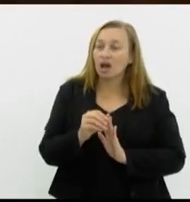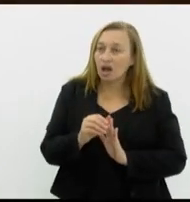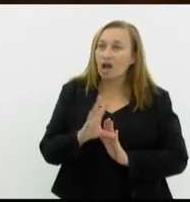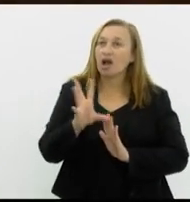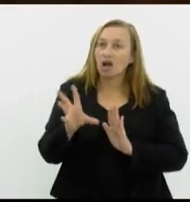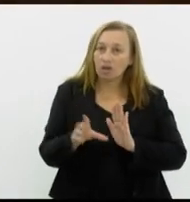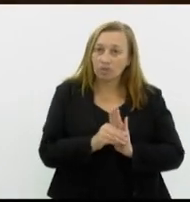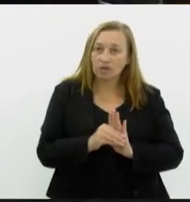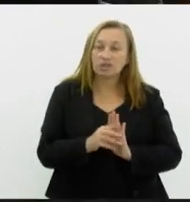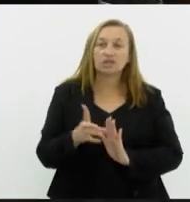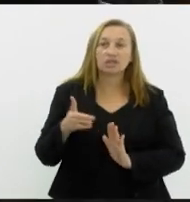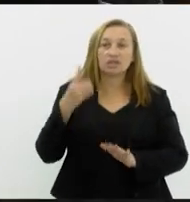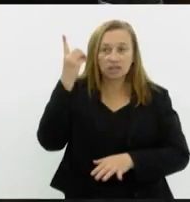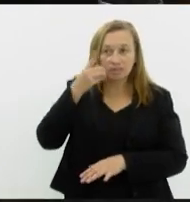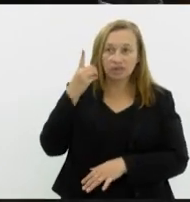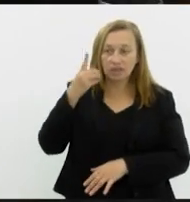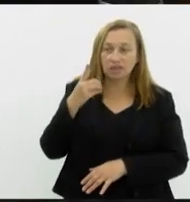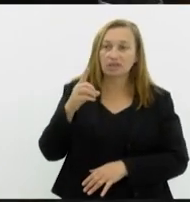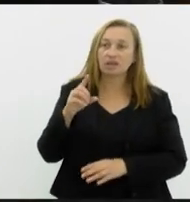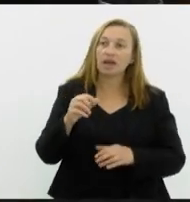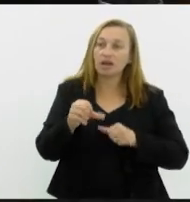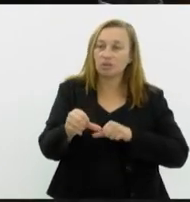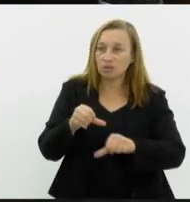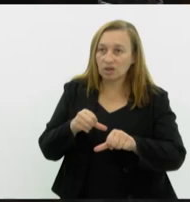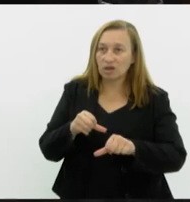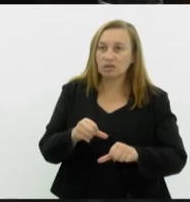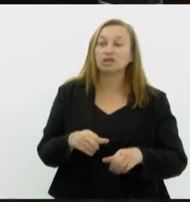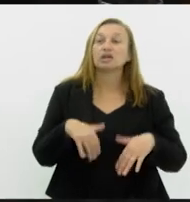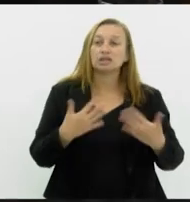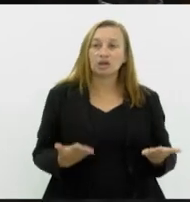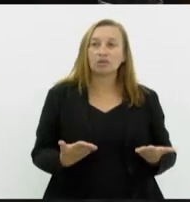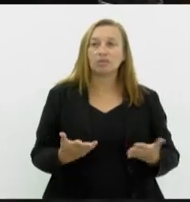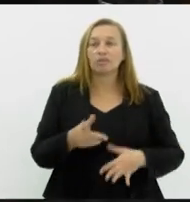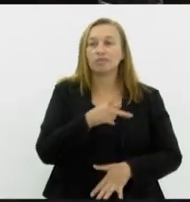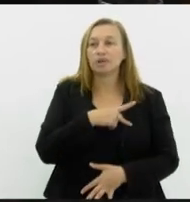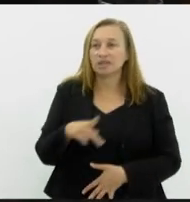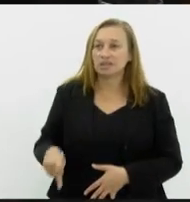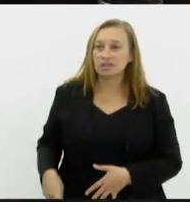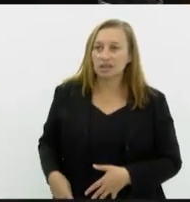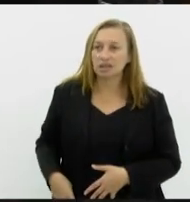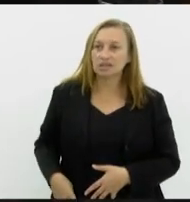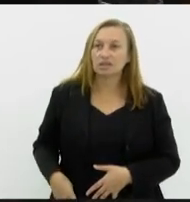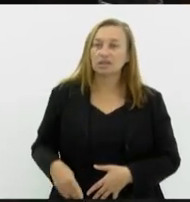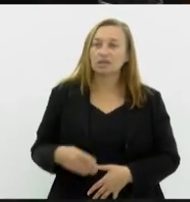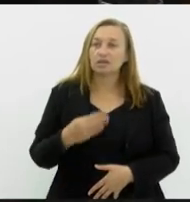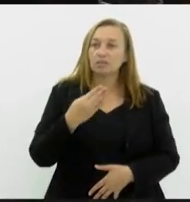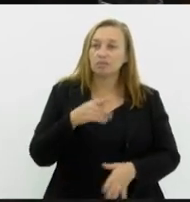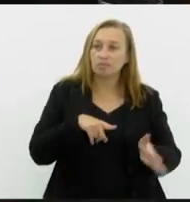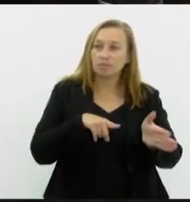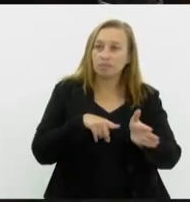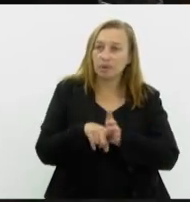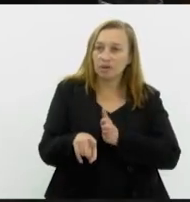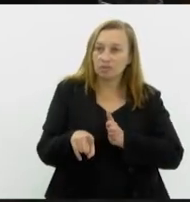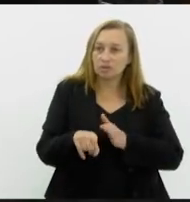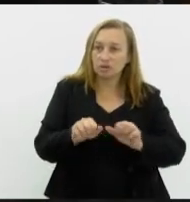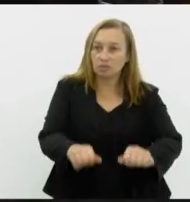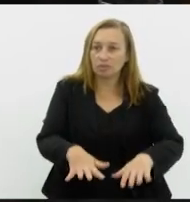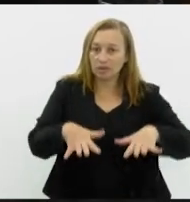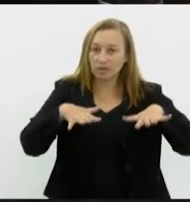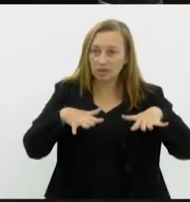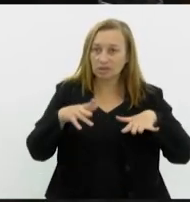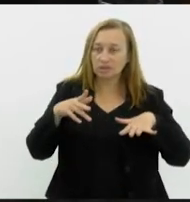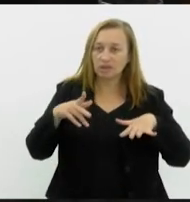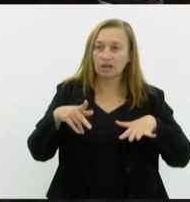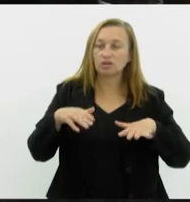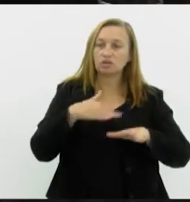autoria da deputada Dani. Uma inversão de isso, pauta. Uma inversão breve. Então a presidência. Se Vossa Excelência deferir. Ao parlamento,